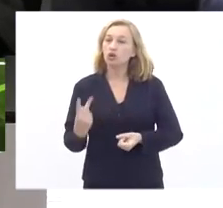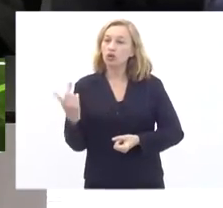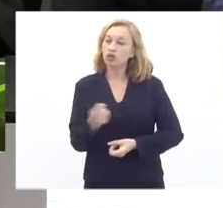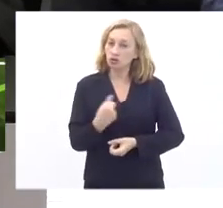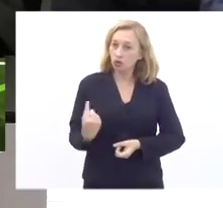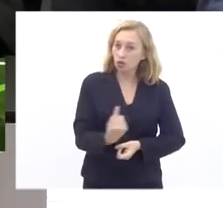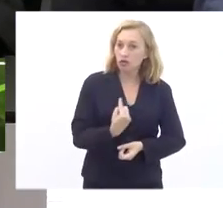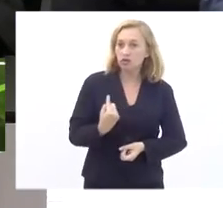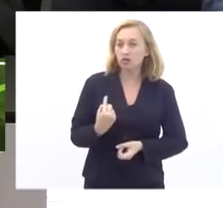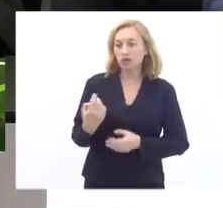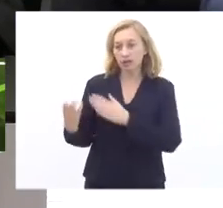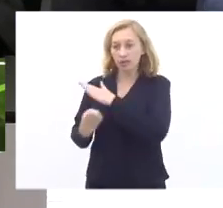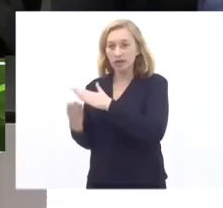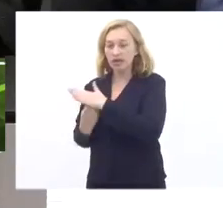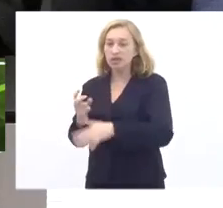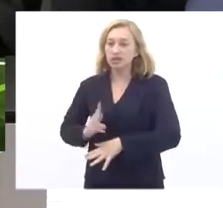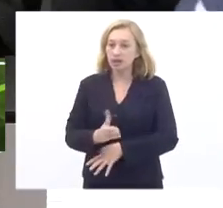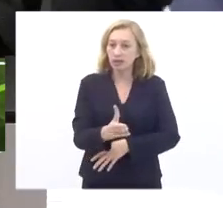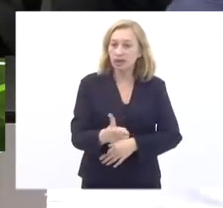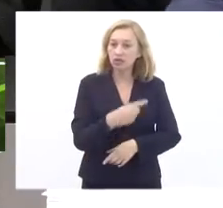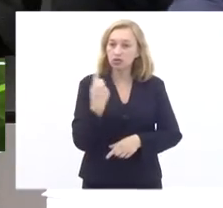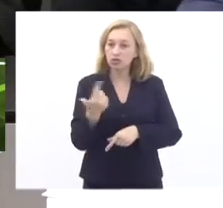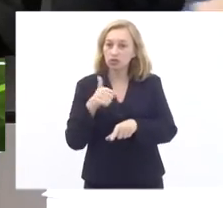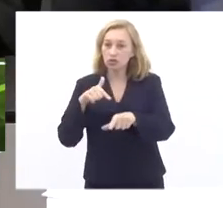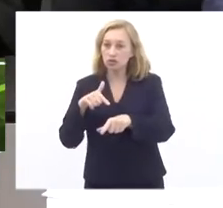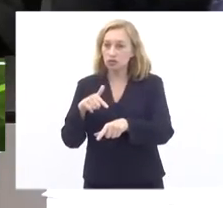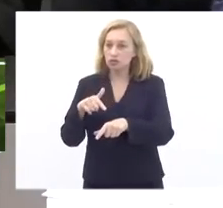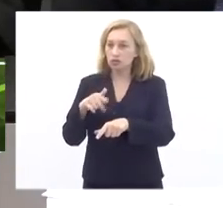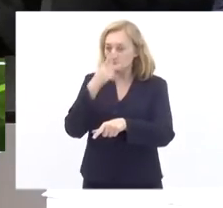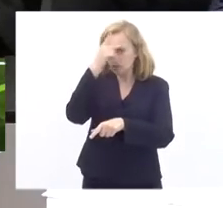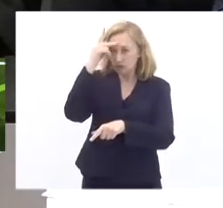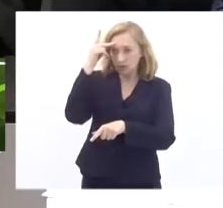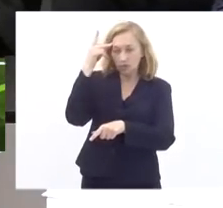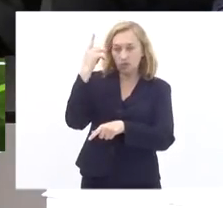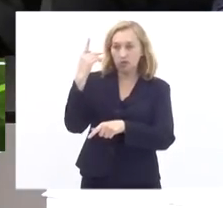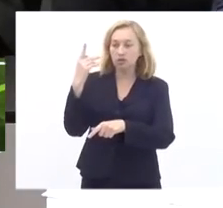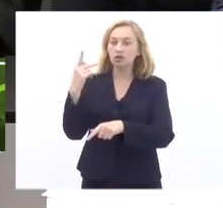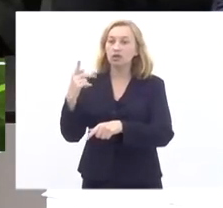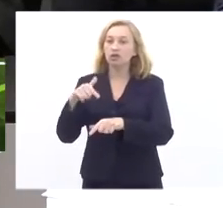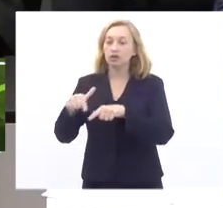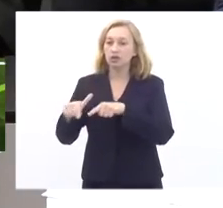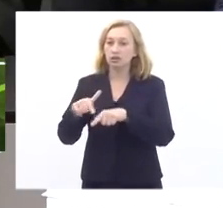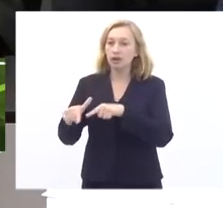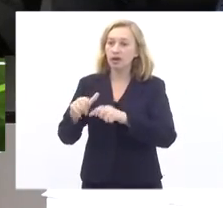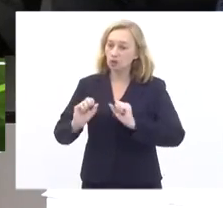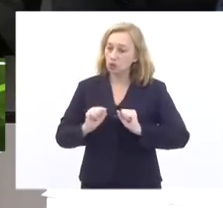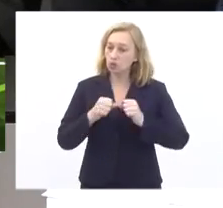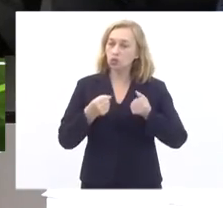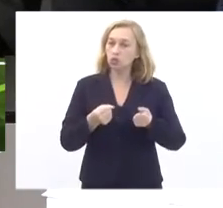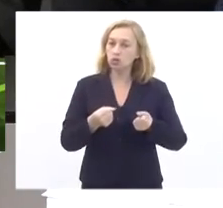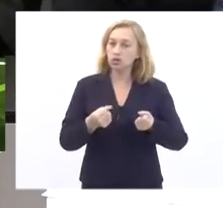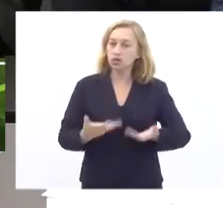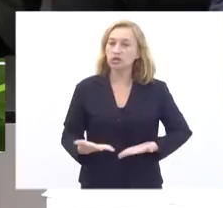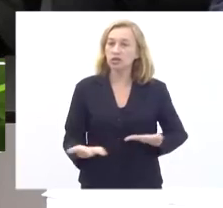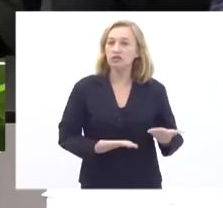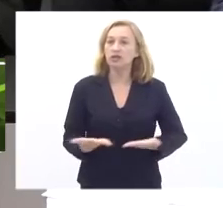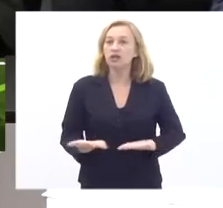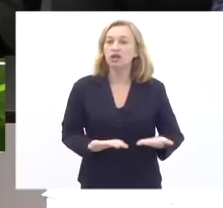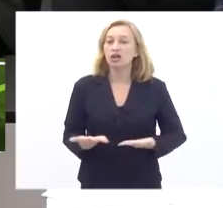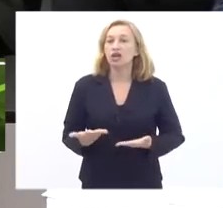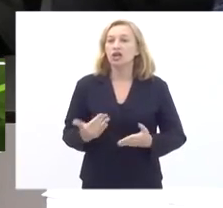na Supervia, trabalhamos com os nossos funcionários, é de ter um espírito genuíno em servir. Então, os funcionários da